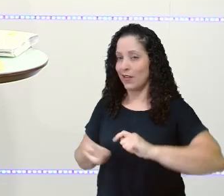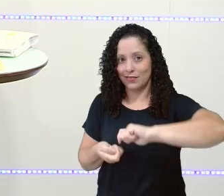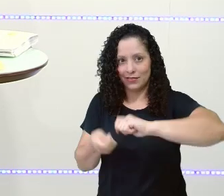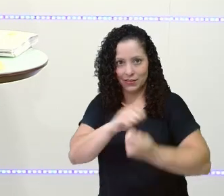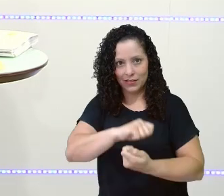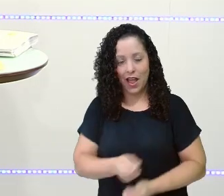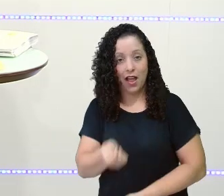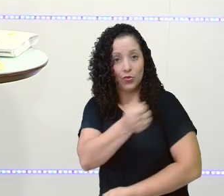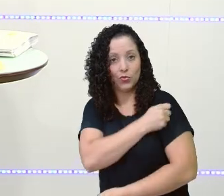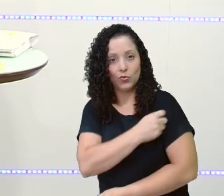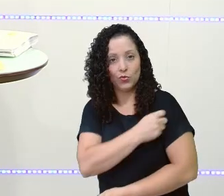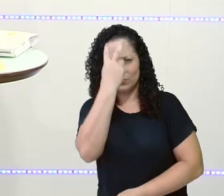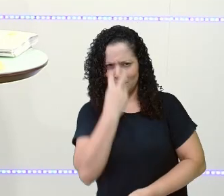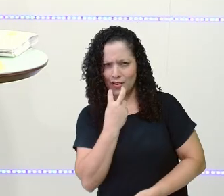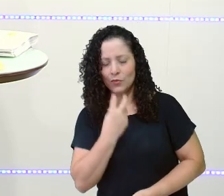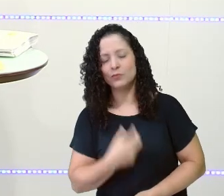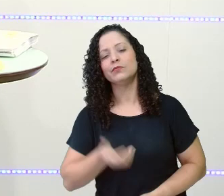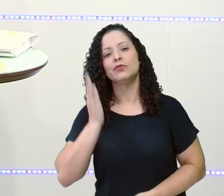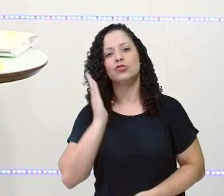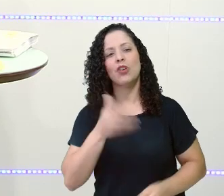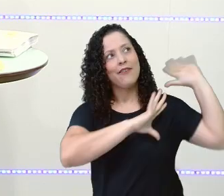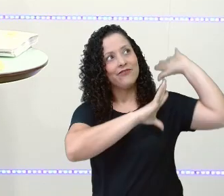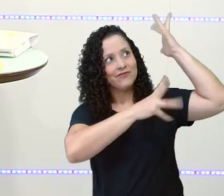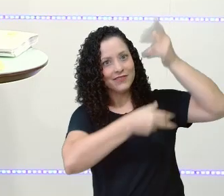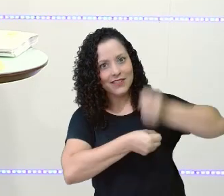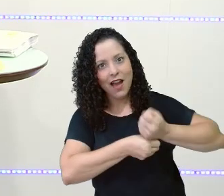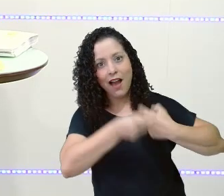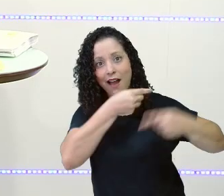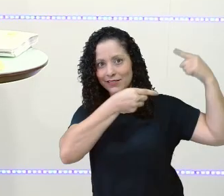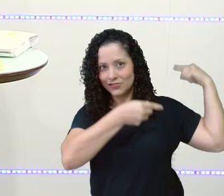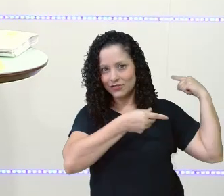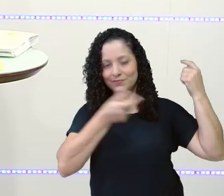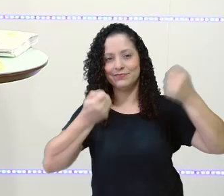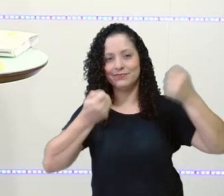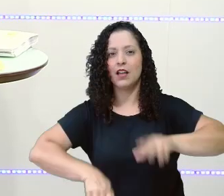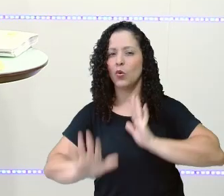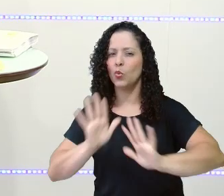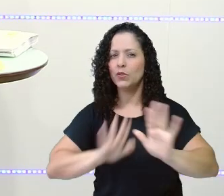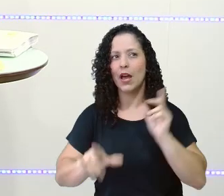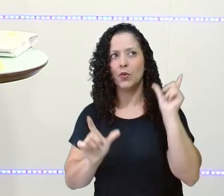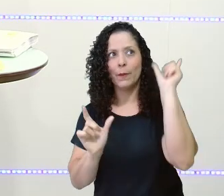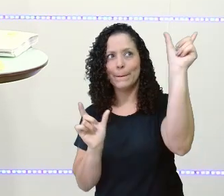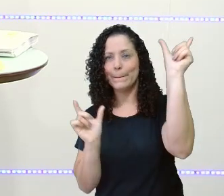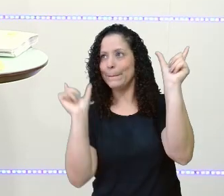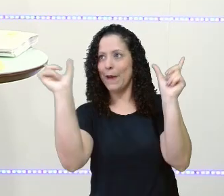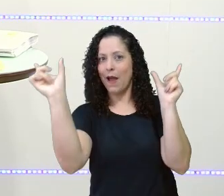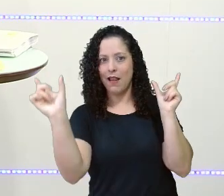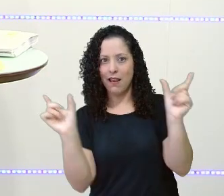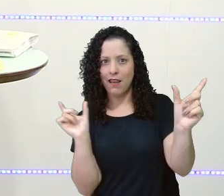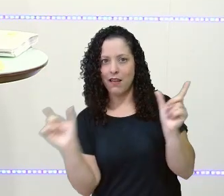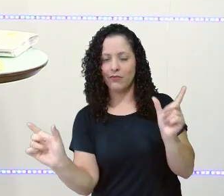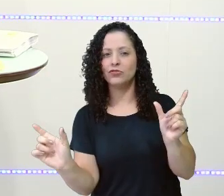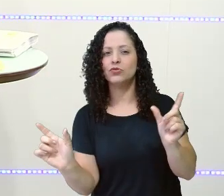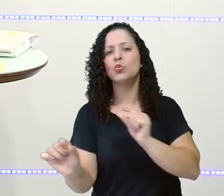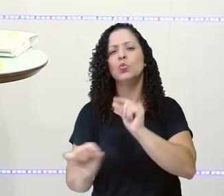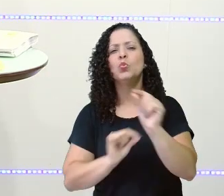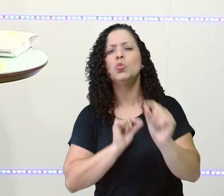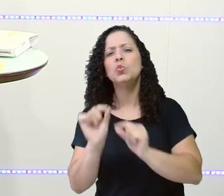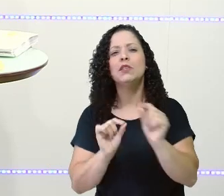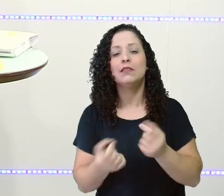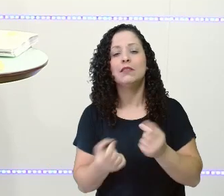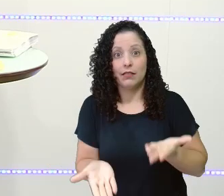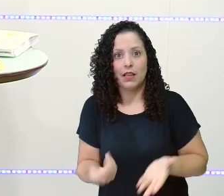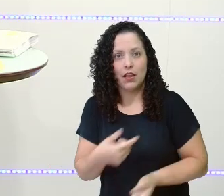cego. Vamos lembrar o que a gente já falou lá no início: a gente precisa ter cuidado com as palavras, os contrastes, né, para o estudante com